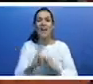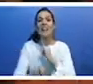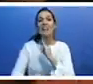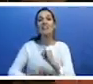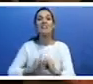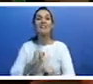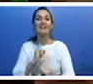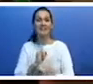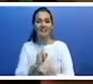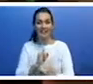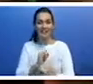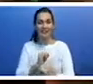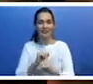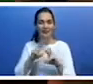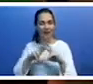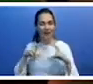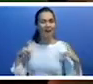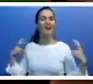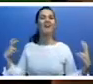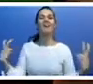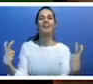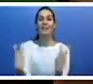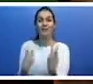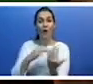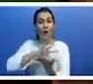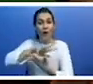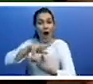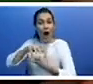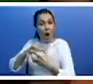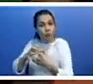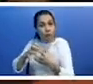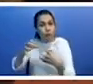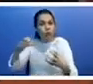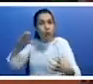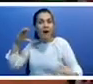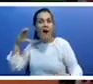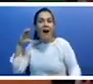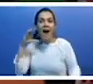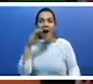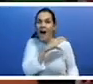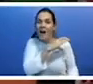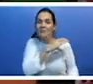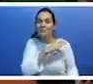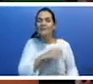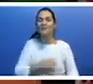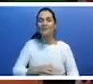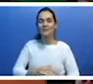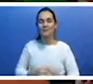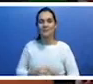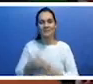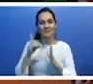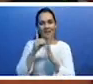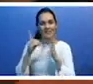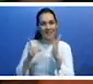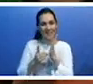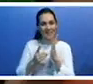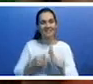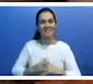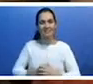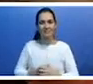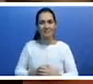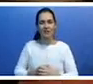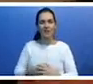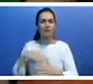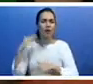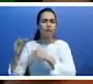internet ao redor do mundo aumentou rapidamente desde a última década. E vem avançando